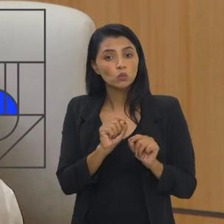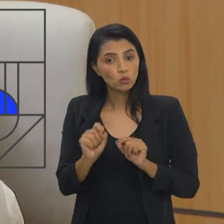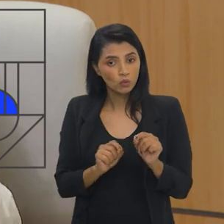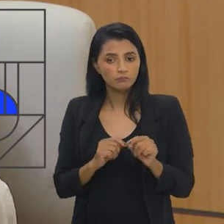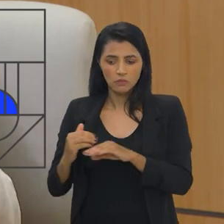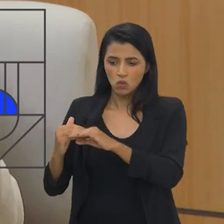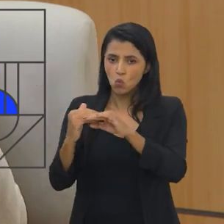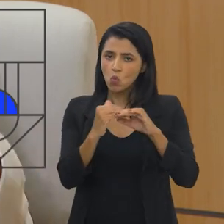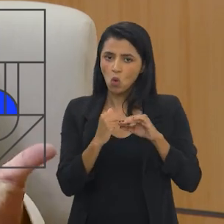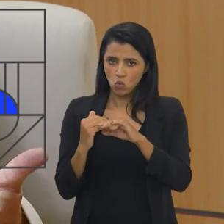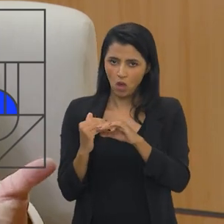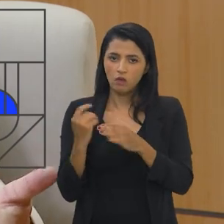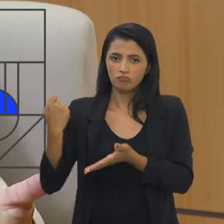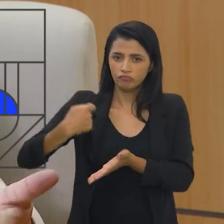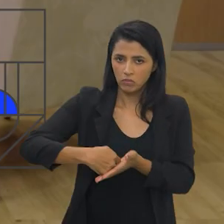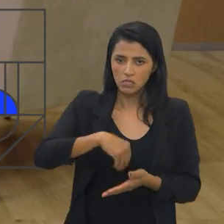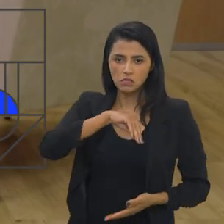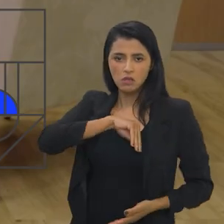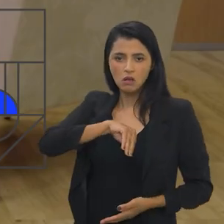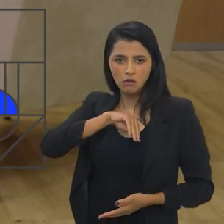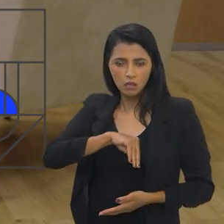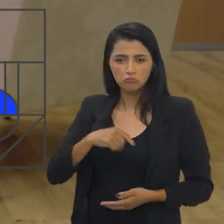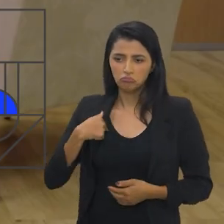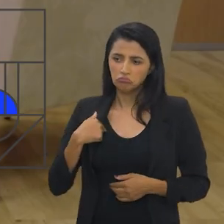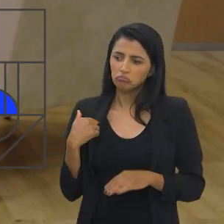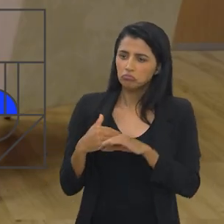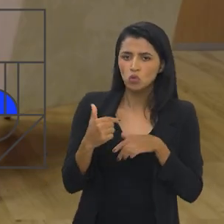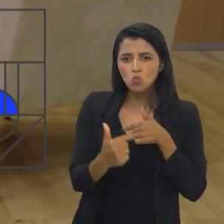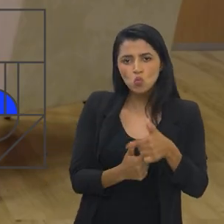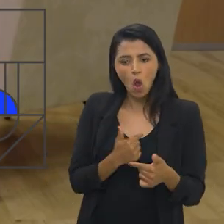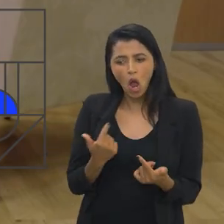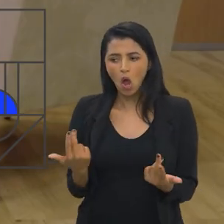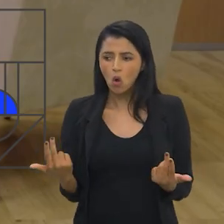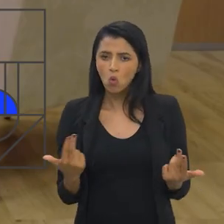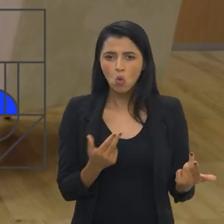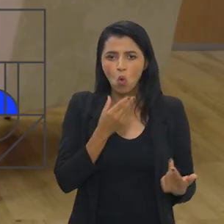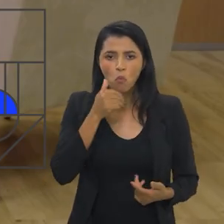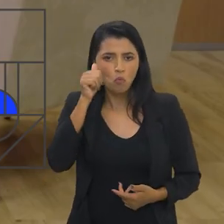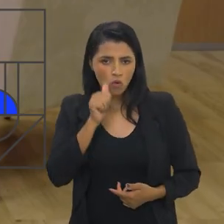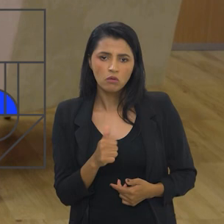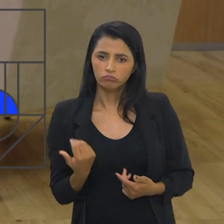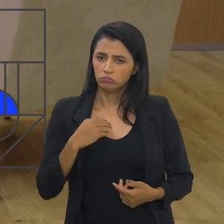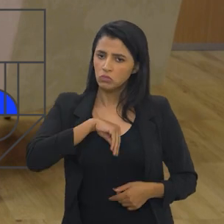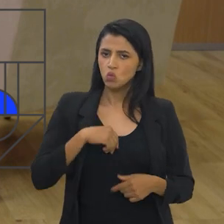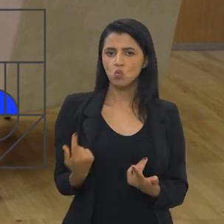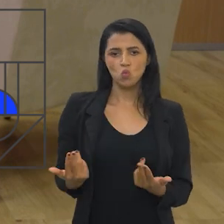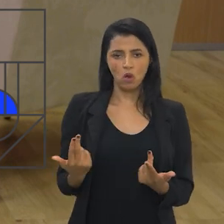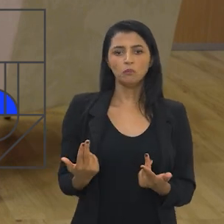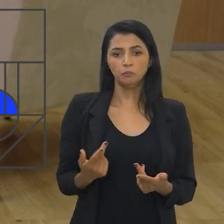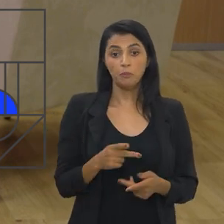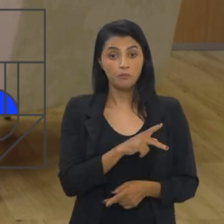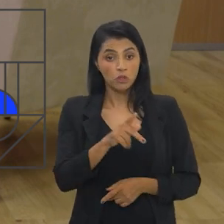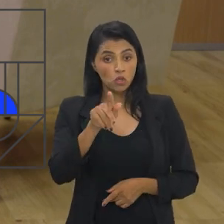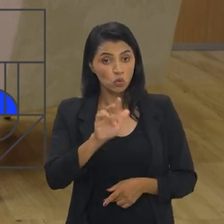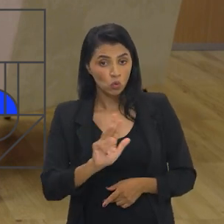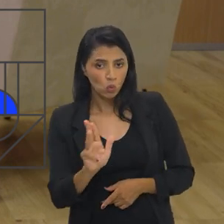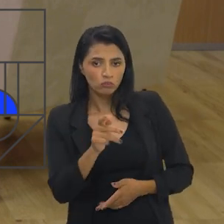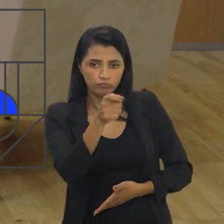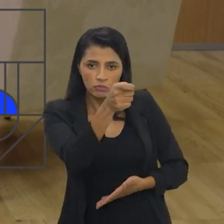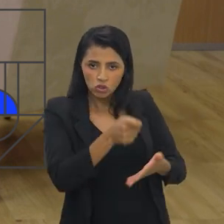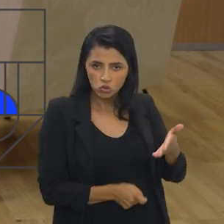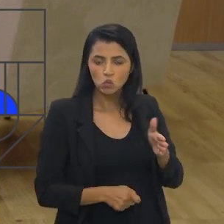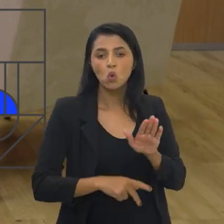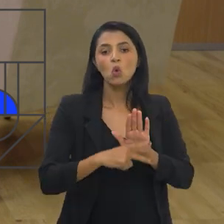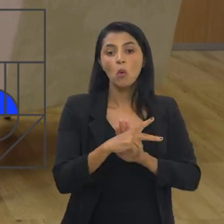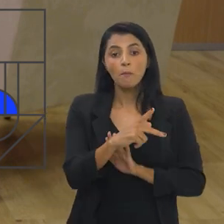é a questão da Igualdade salarial né é trabalho igual o salário igual o presidente Lula assinou um projeto